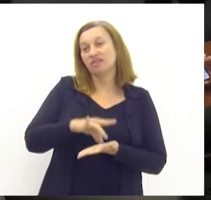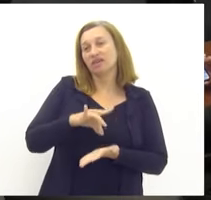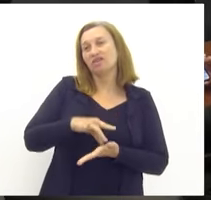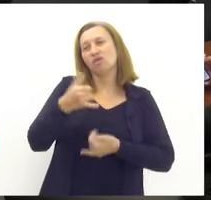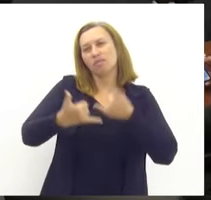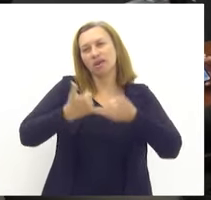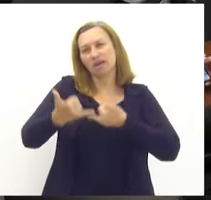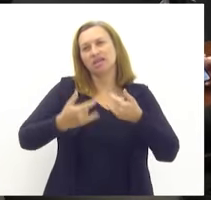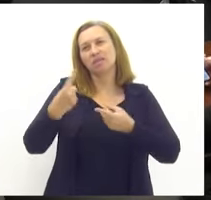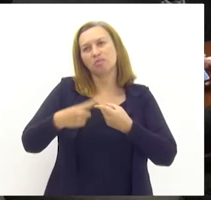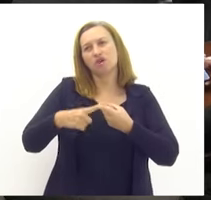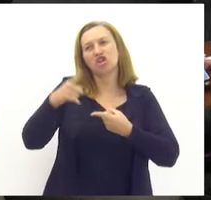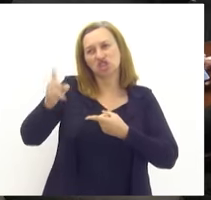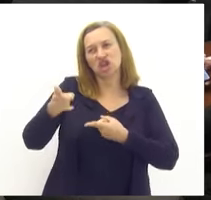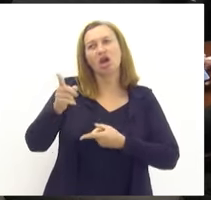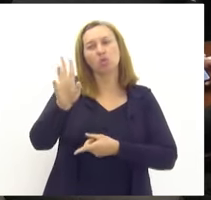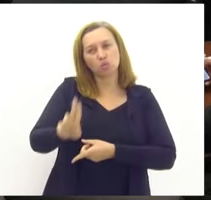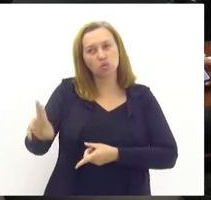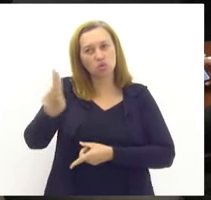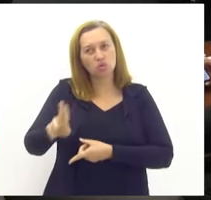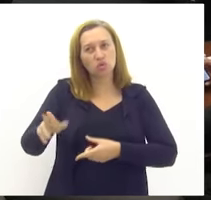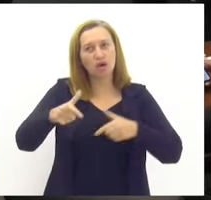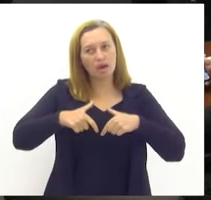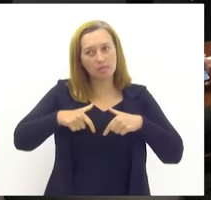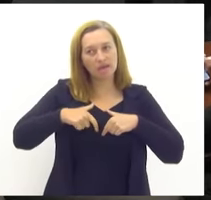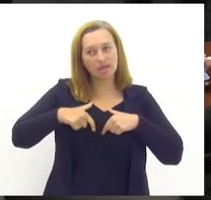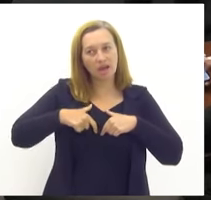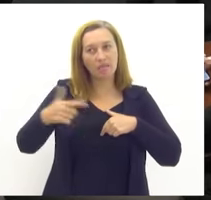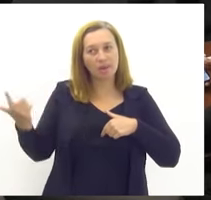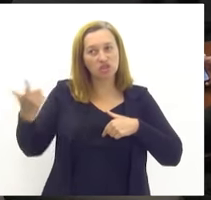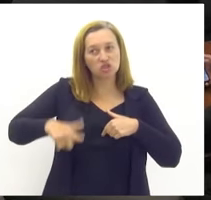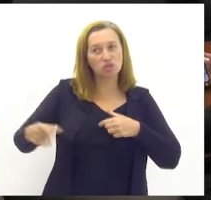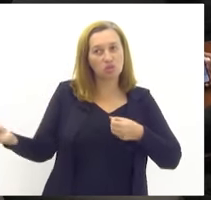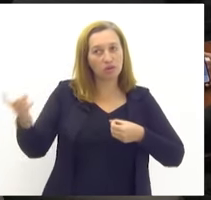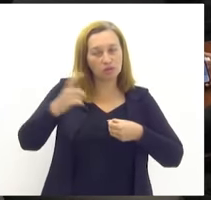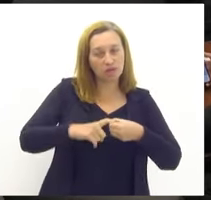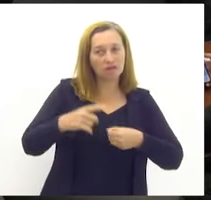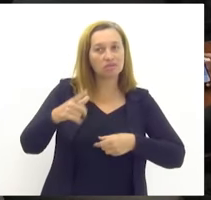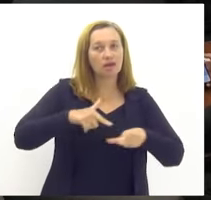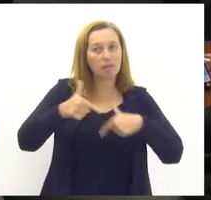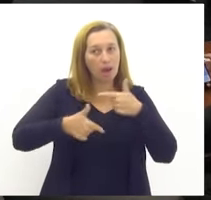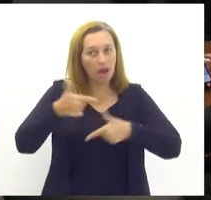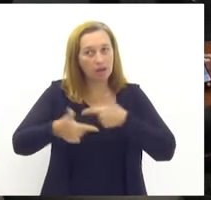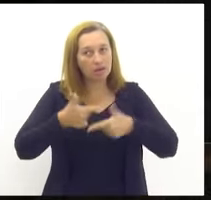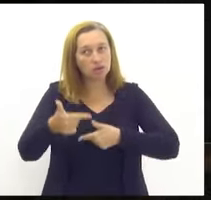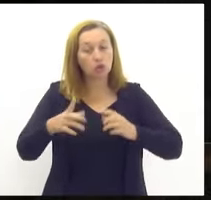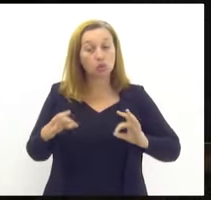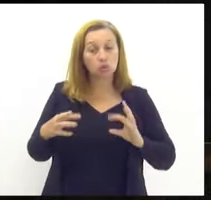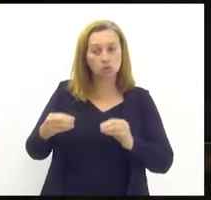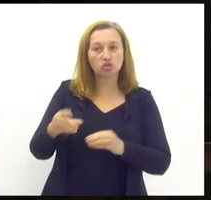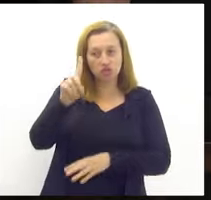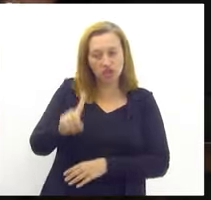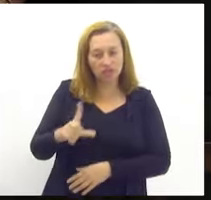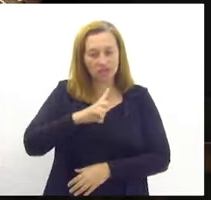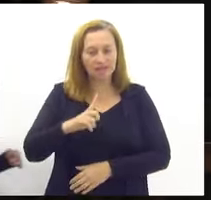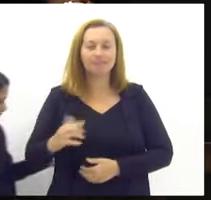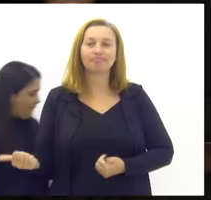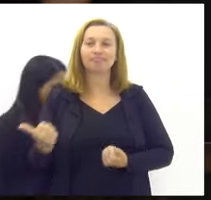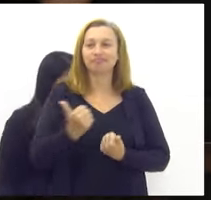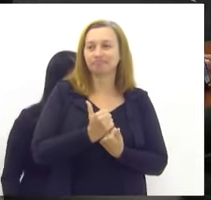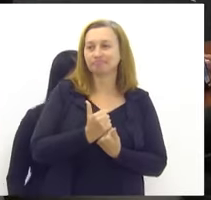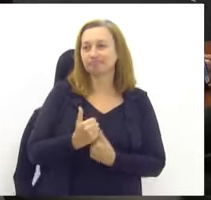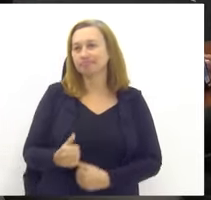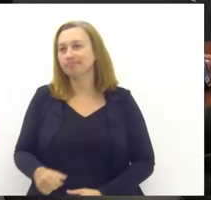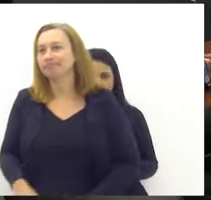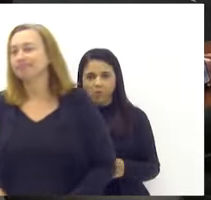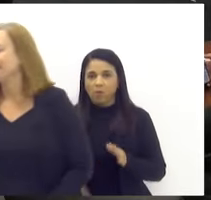brincadeira porque ele já usou a medalha da reeleição dele do próximo mandato entendeu então já exauriu tudo que tinha direito os